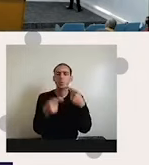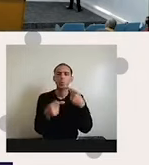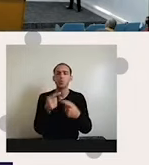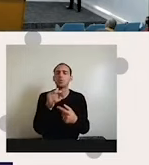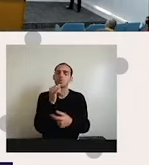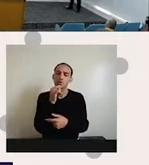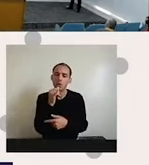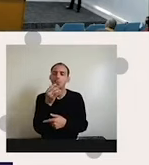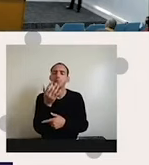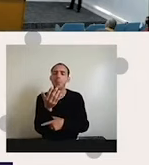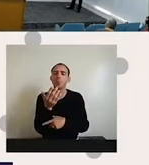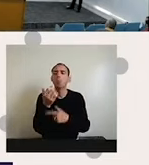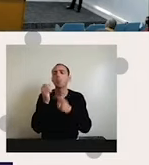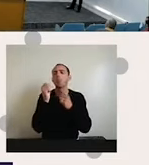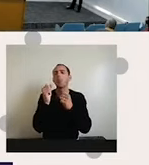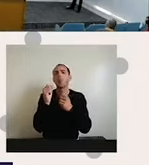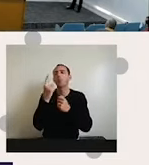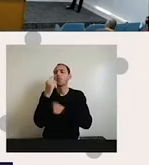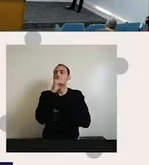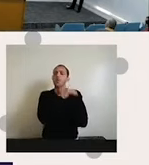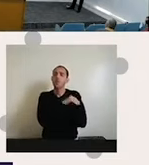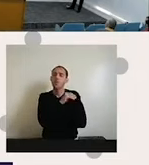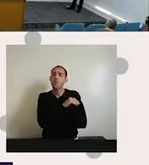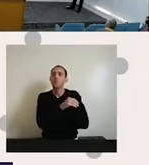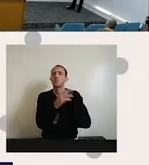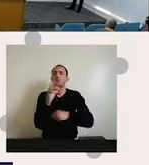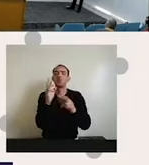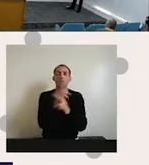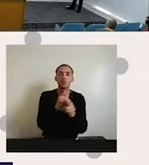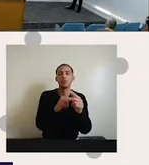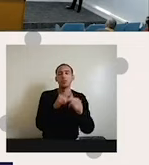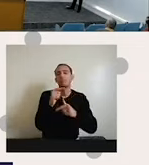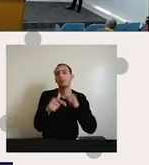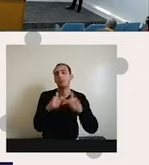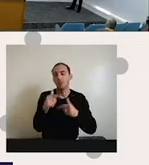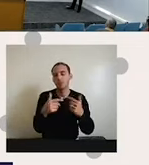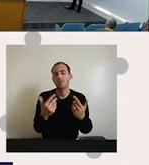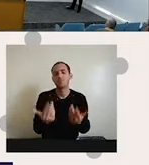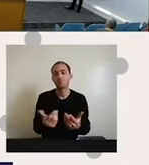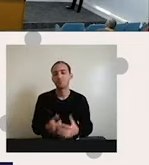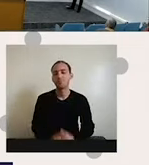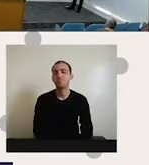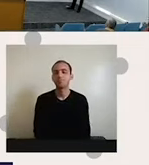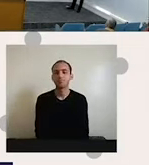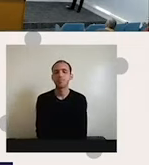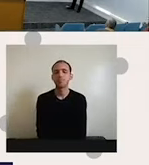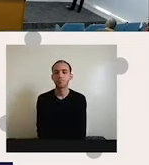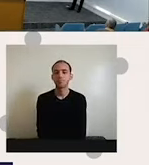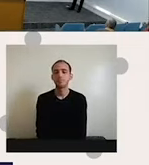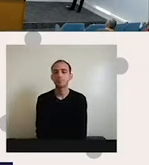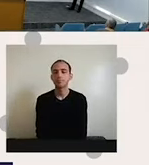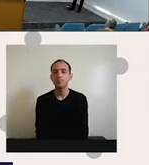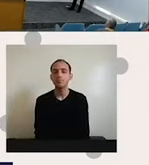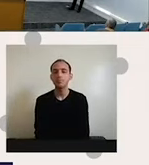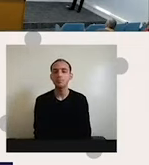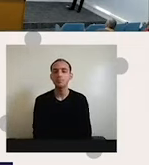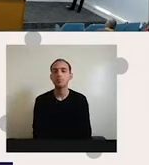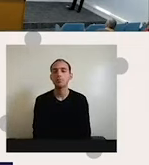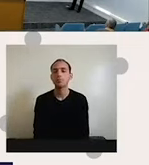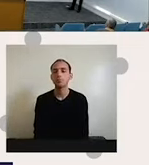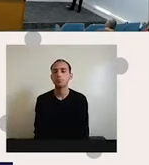trabalho. Porque o NETEP mostra para a gente que existe uma relação estatística e o perito vai caber a